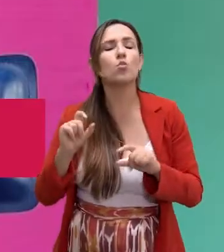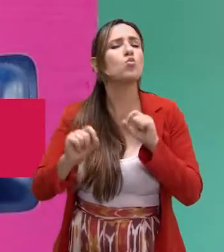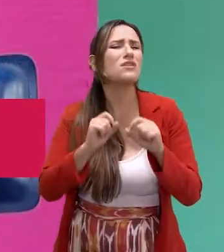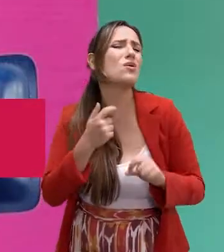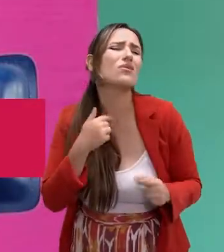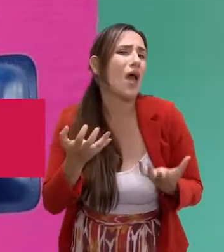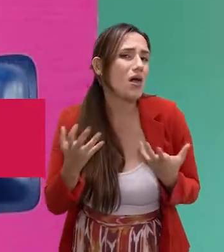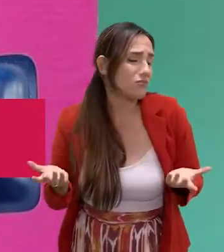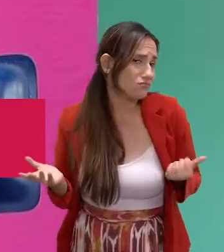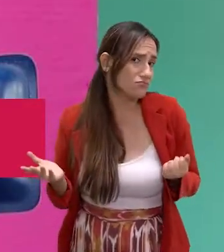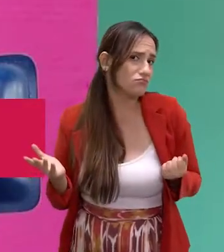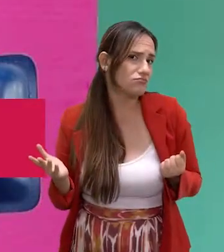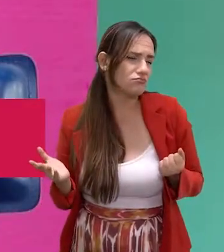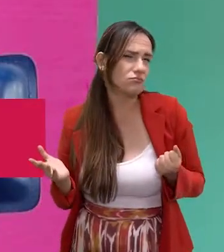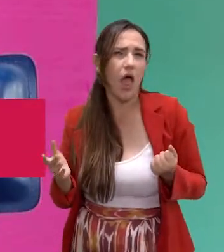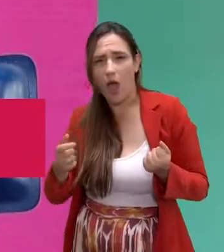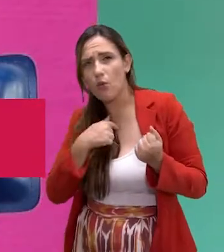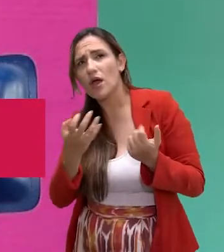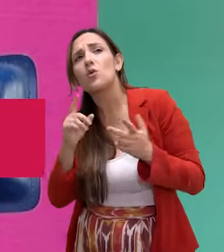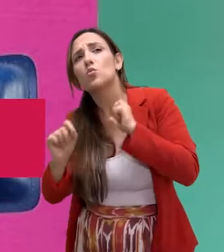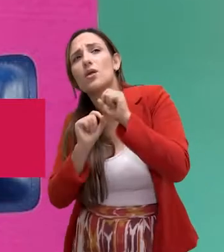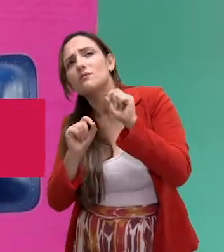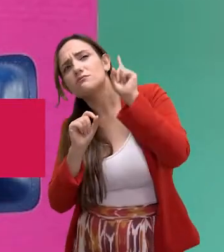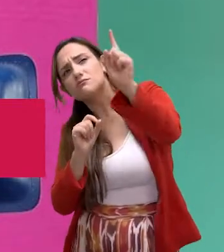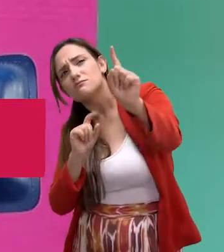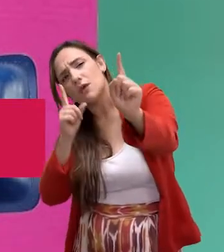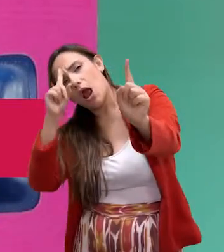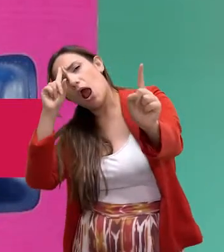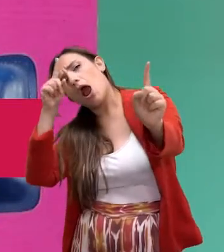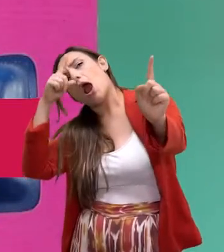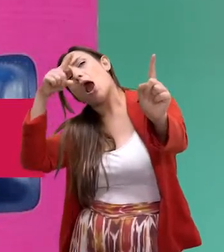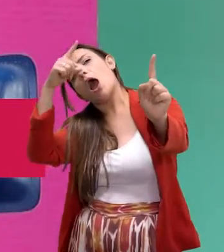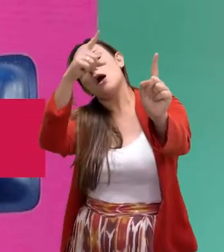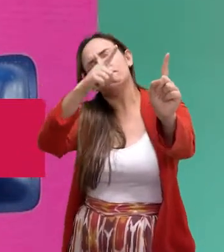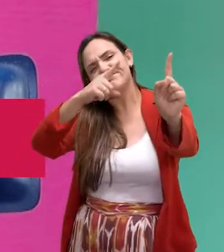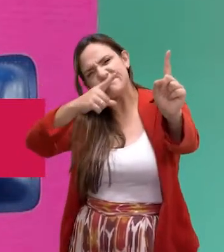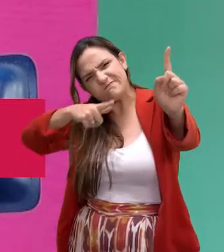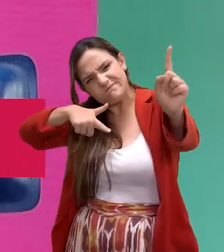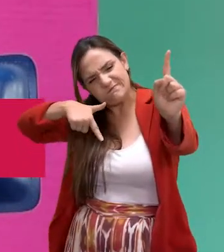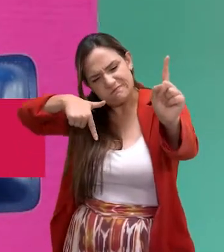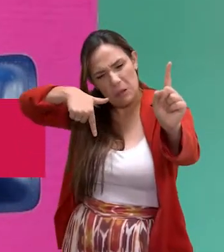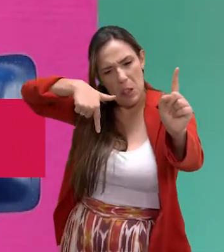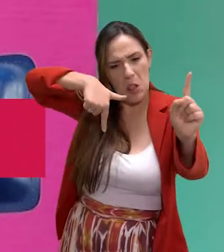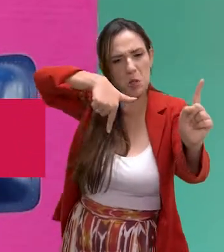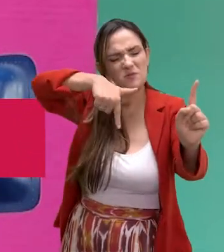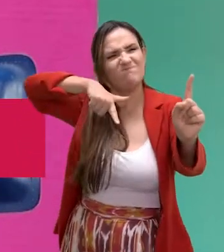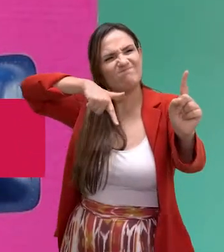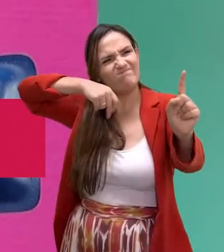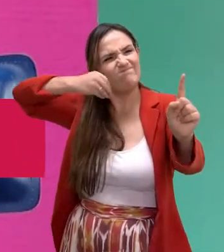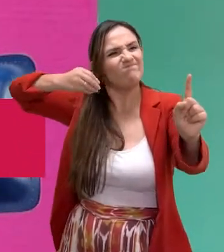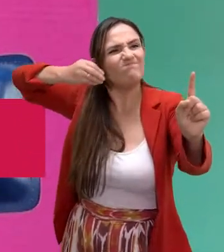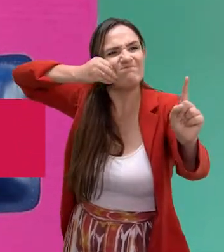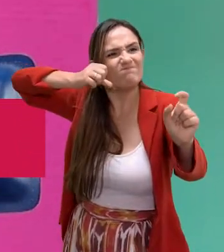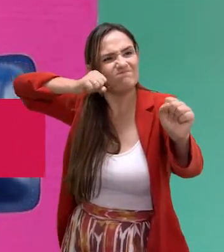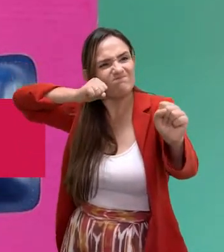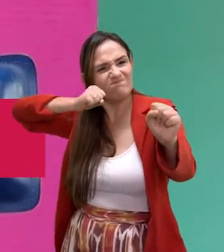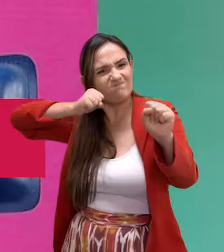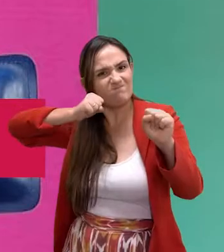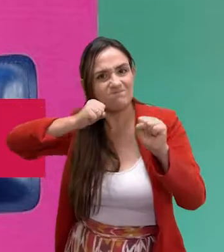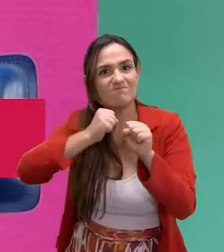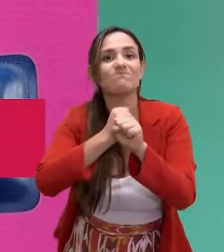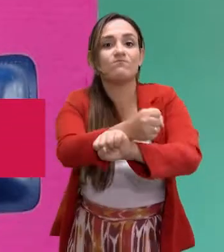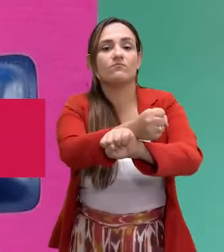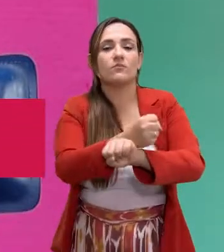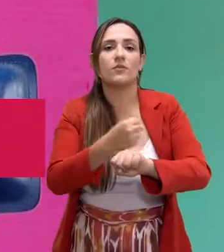aí, a mulher olhar para ela, é isso que eu quero, e traçar isso como um ideal, e continuar buscando, se esforçar, porque tudo na vida que a gente vai fazer, a gente precisa